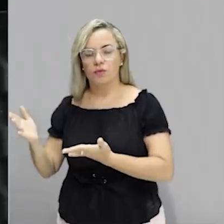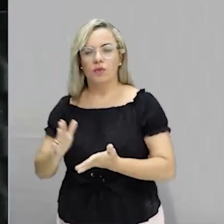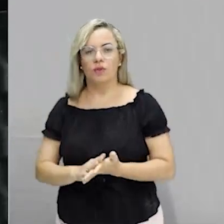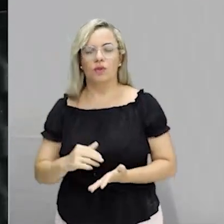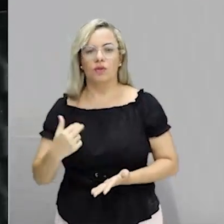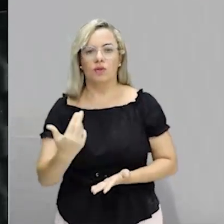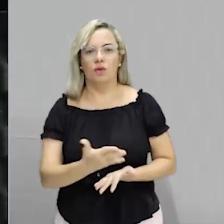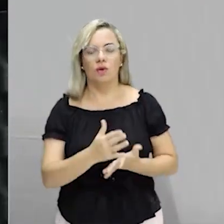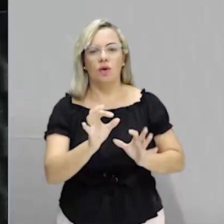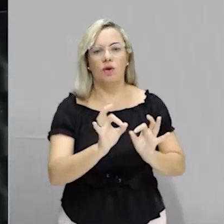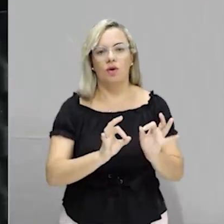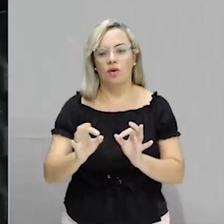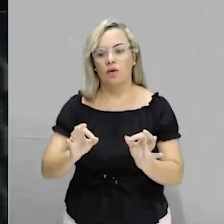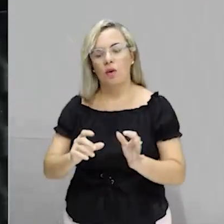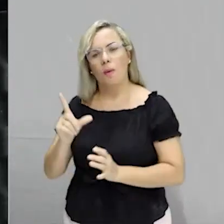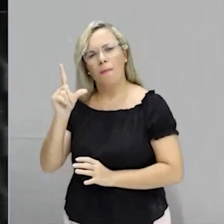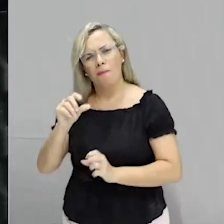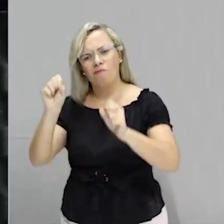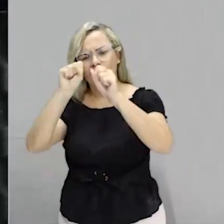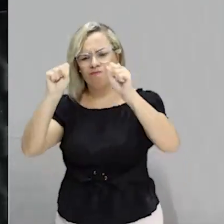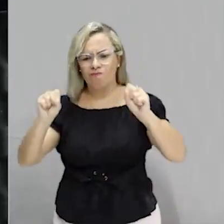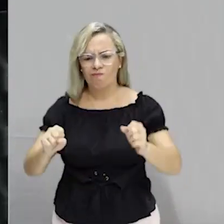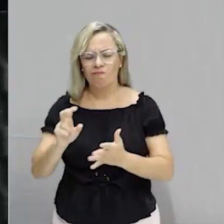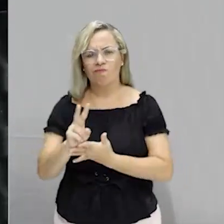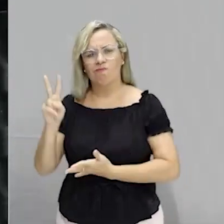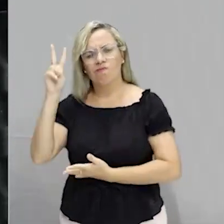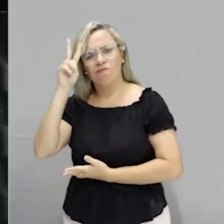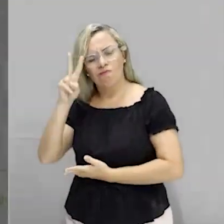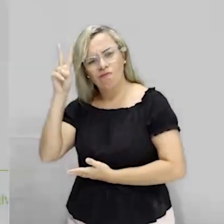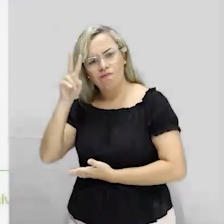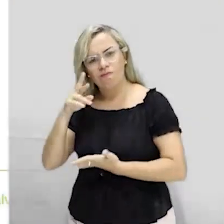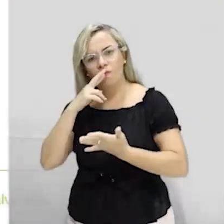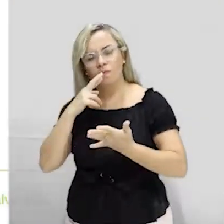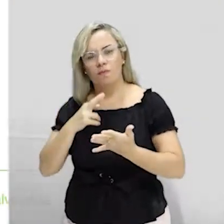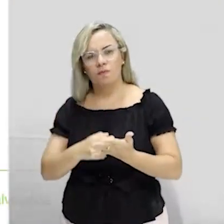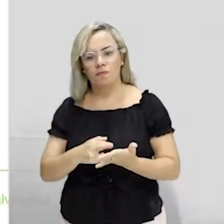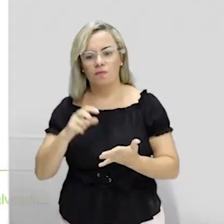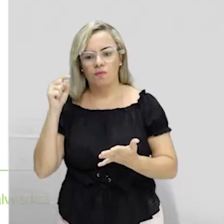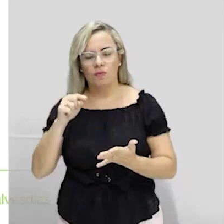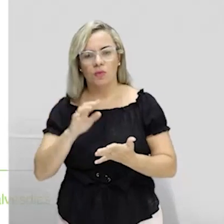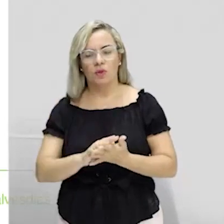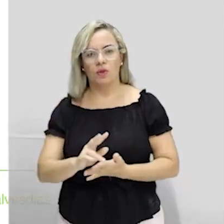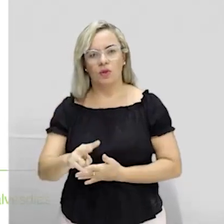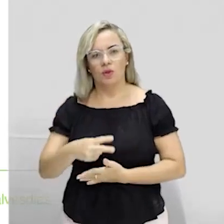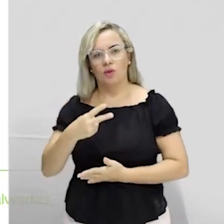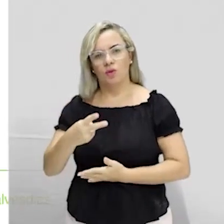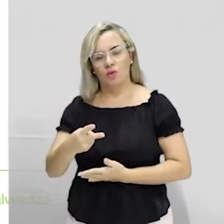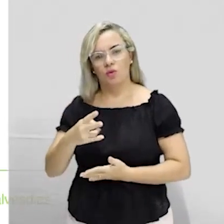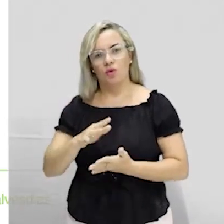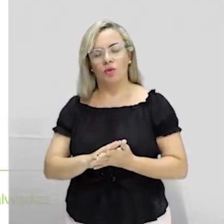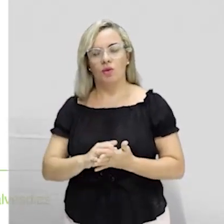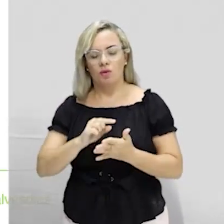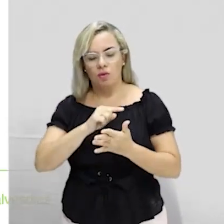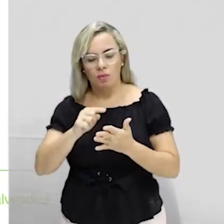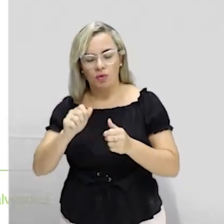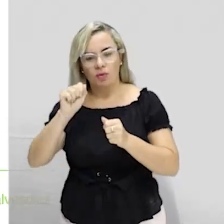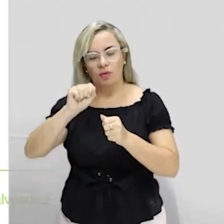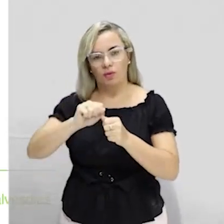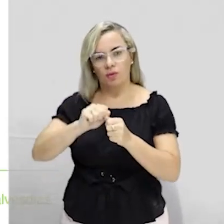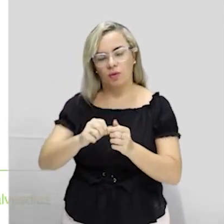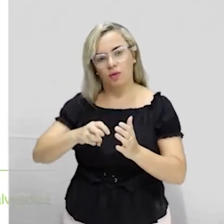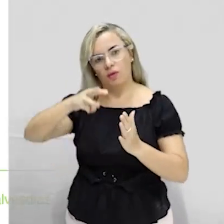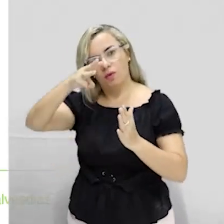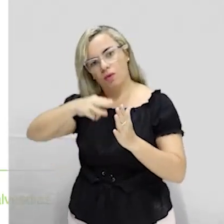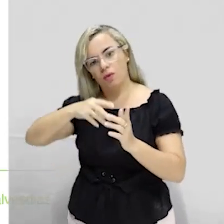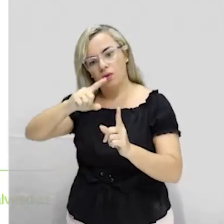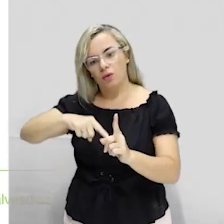montamos um pequeno sistema. E lembra, o processo de resolução do sistema, você tem 2 formas. Ou você vai pelo método